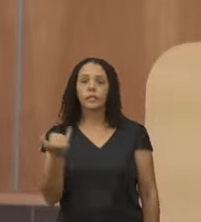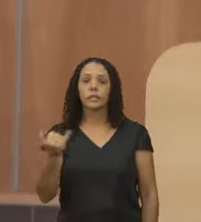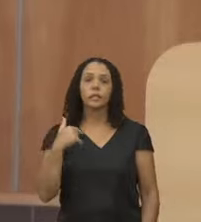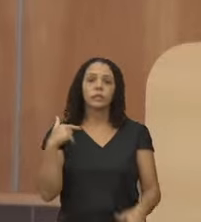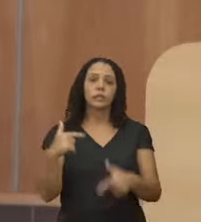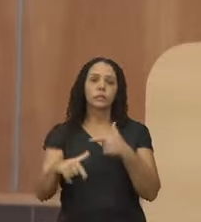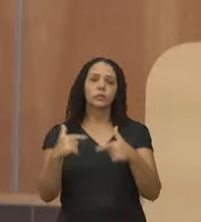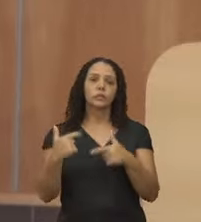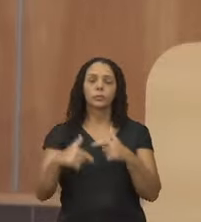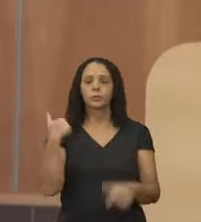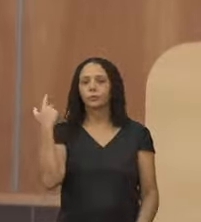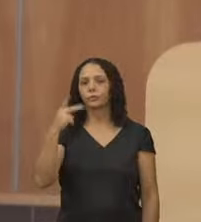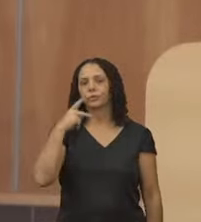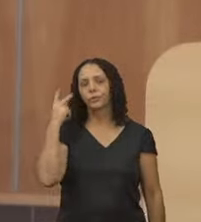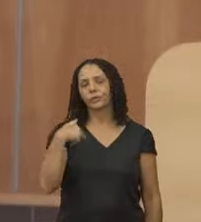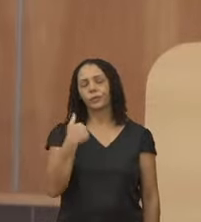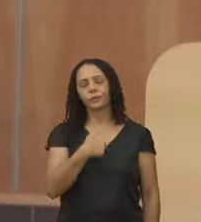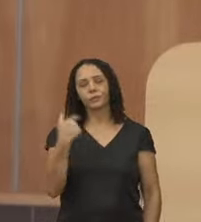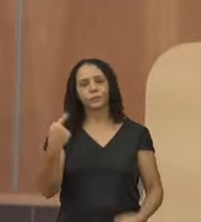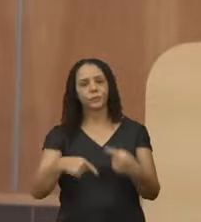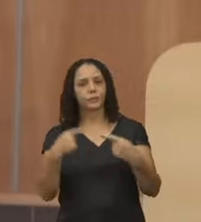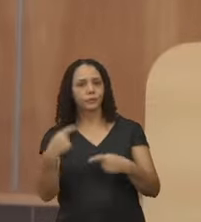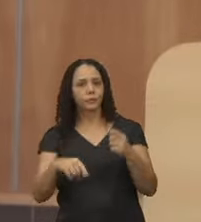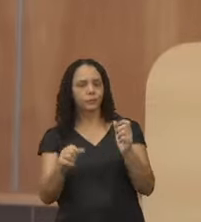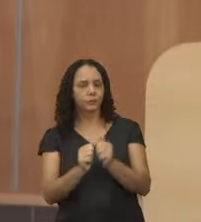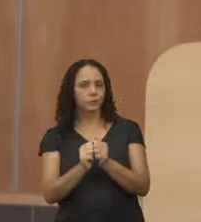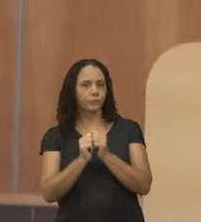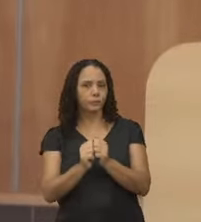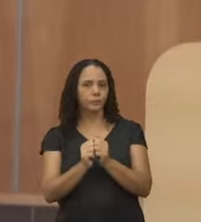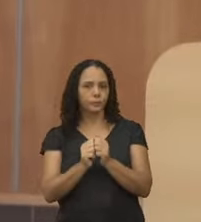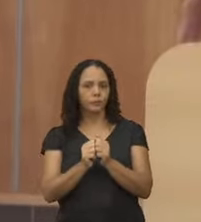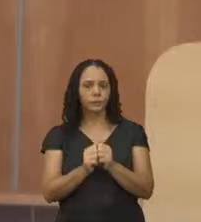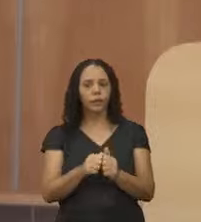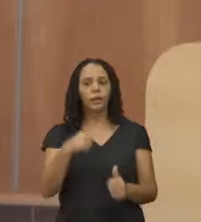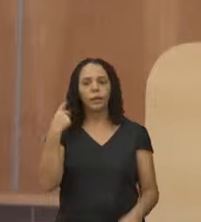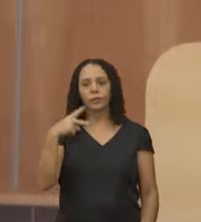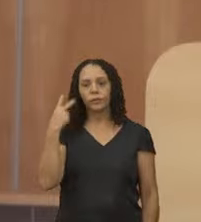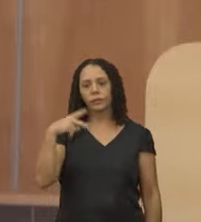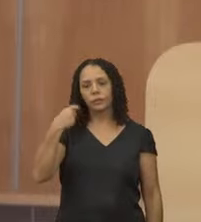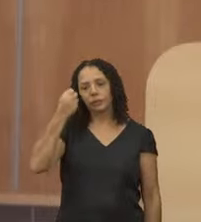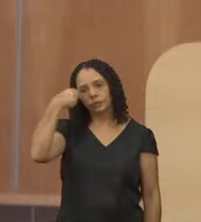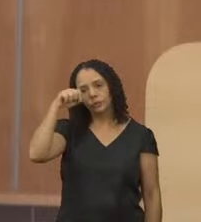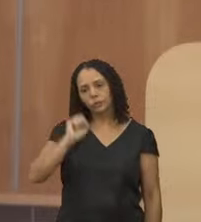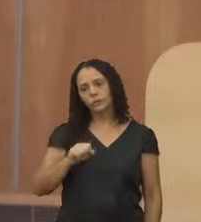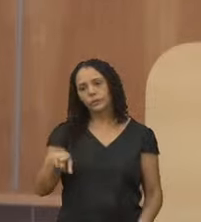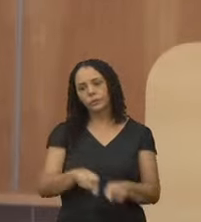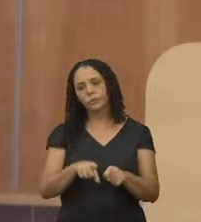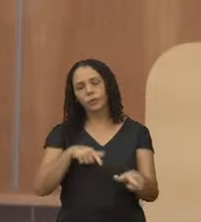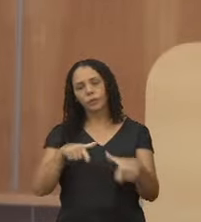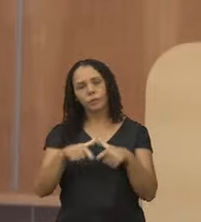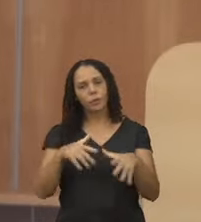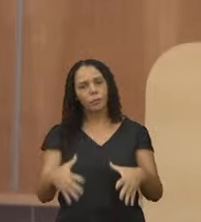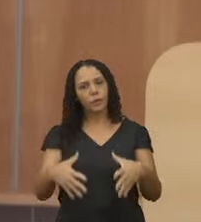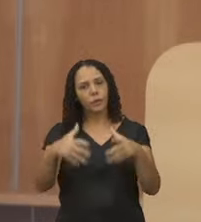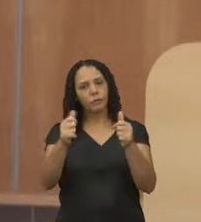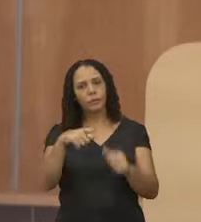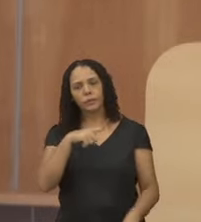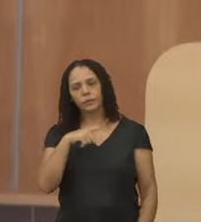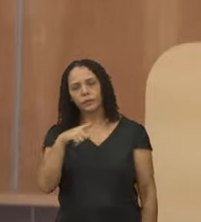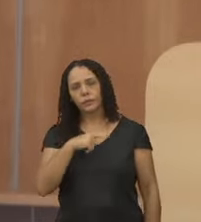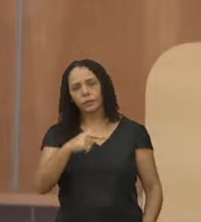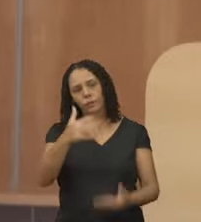vereador e a gente vai discutir em conjunto, né? Que tiver, né, tá a vereadora Sônia também, que tem um trabalho excelente aqui na cidade. Obrigado, Sônia, por tudo